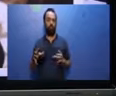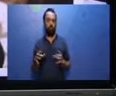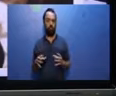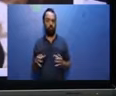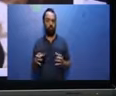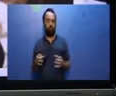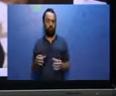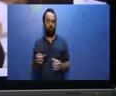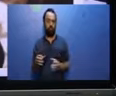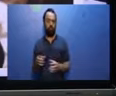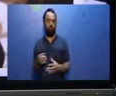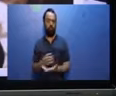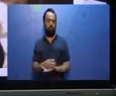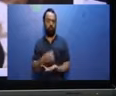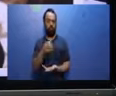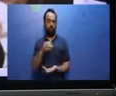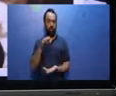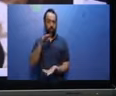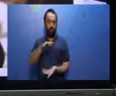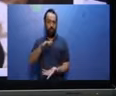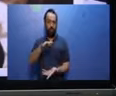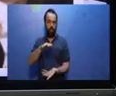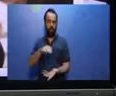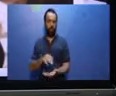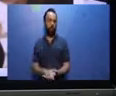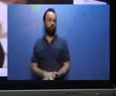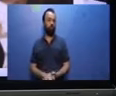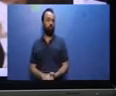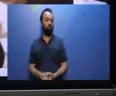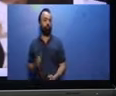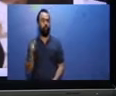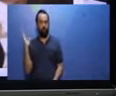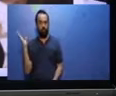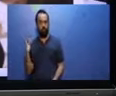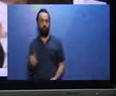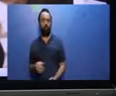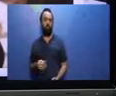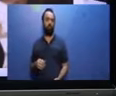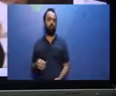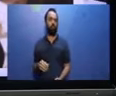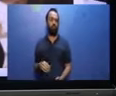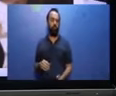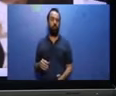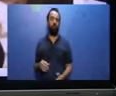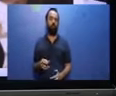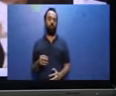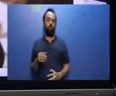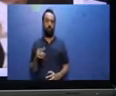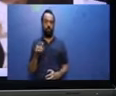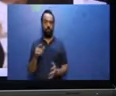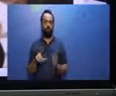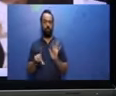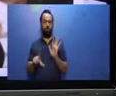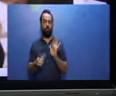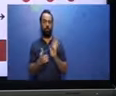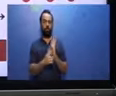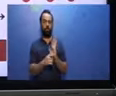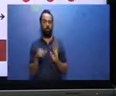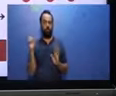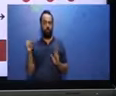fechado num frasco fechado e assim lavoisier ele enunciou a lei da conservação das